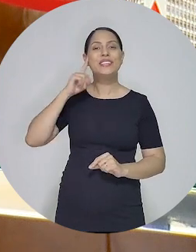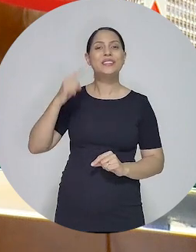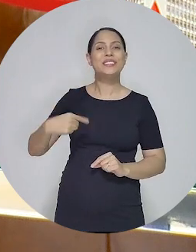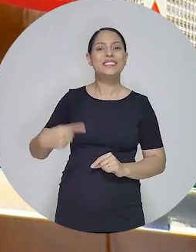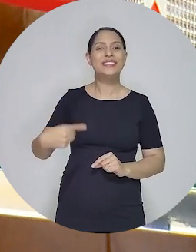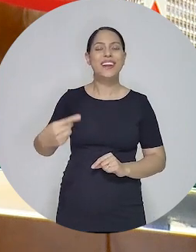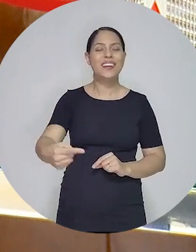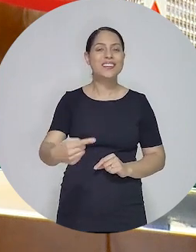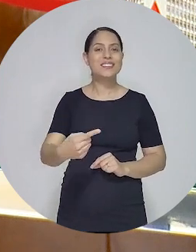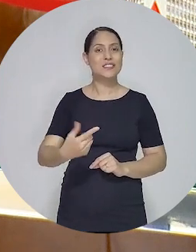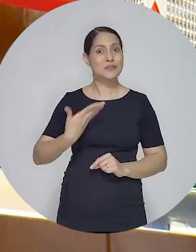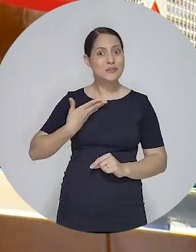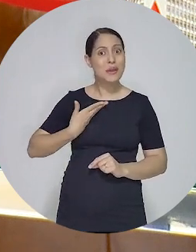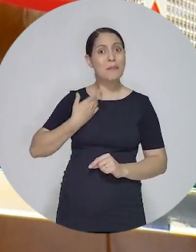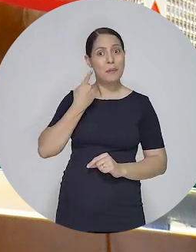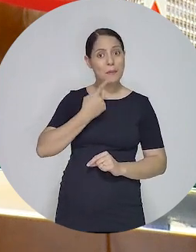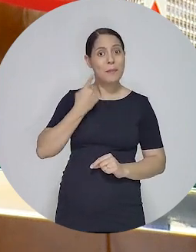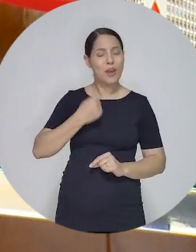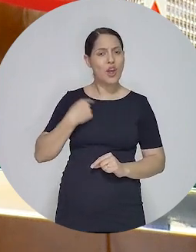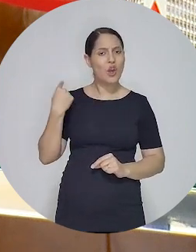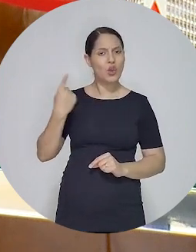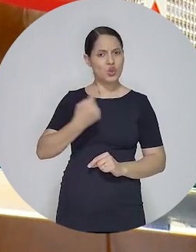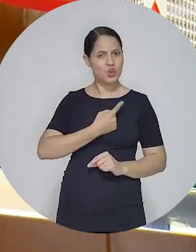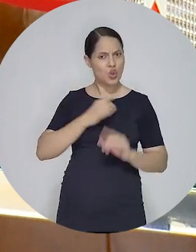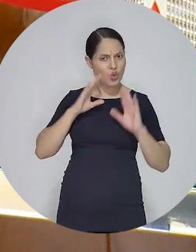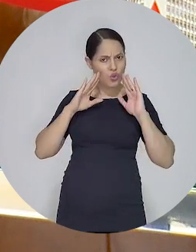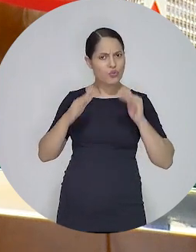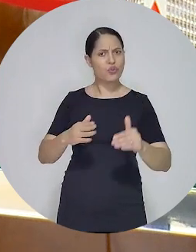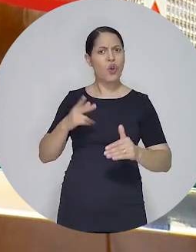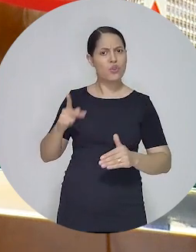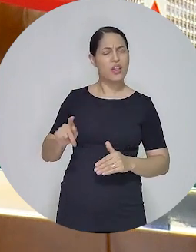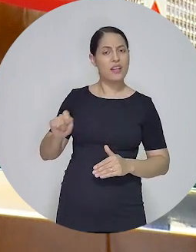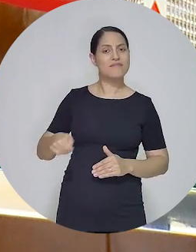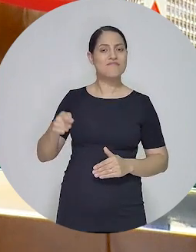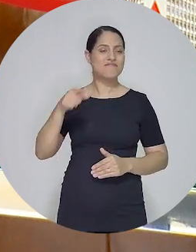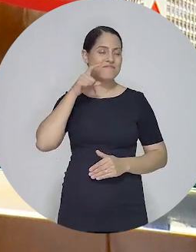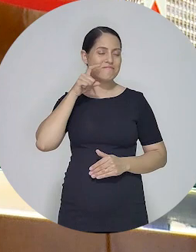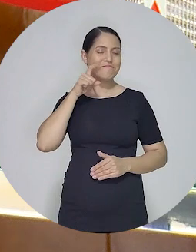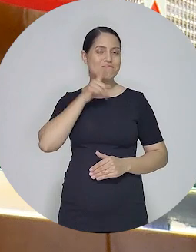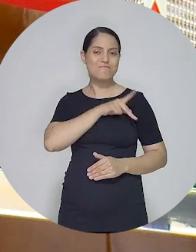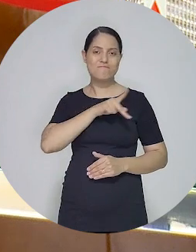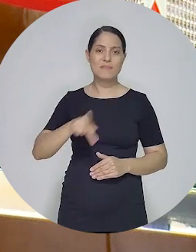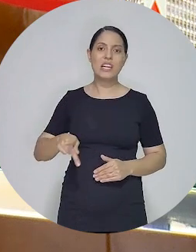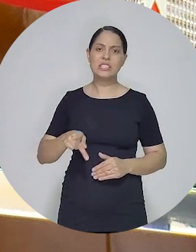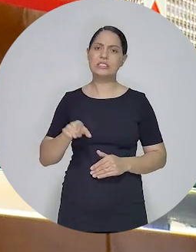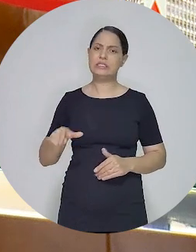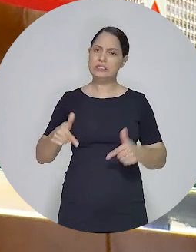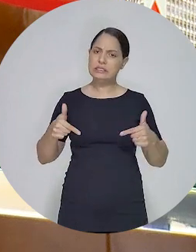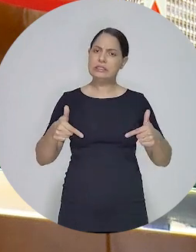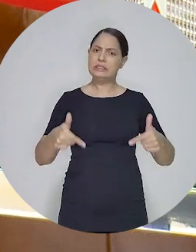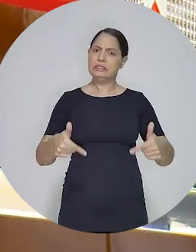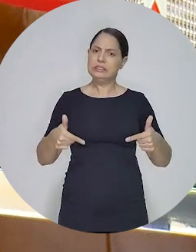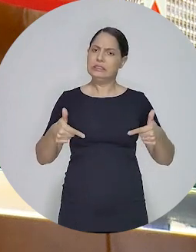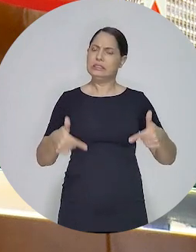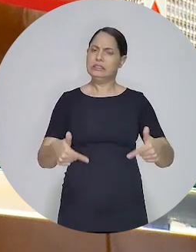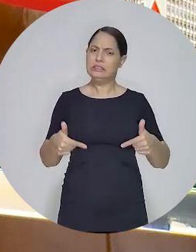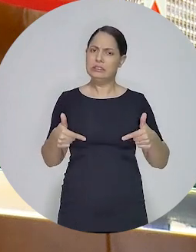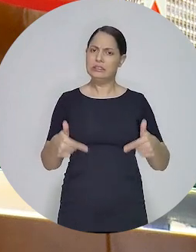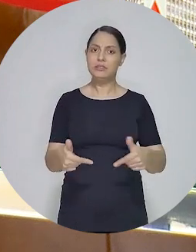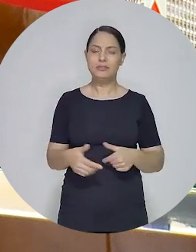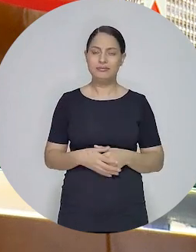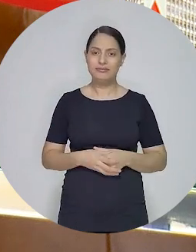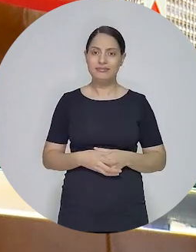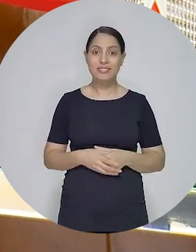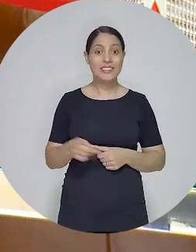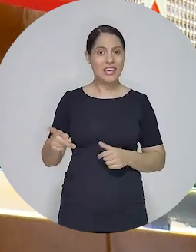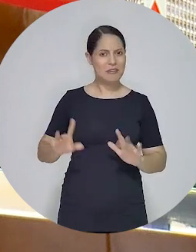vida cotidiana dos colegas advogados. Esse tem sido o foco do início da gestão do presidente Simonetti e penso que